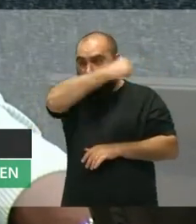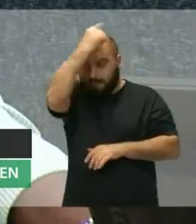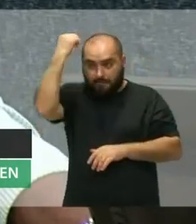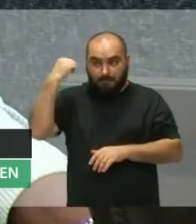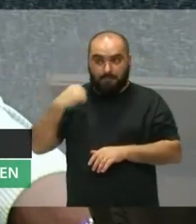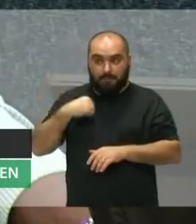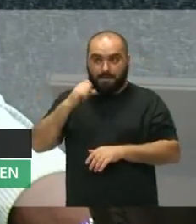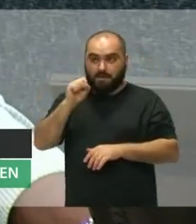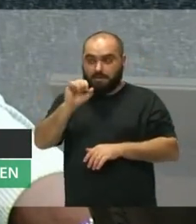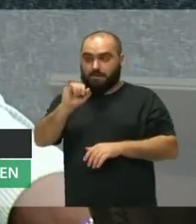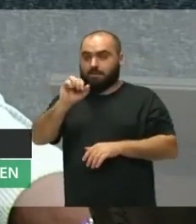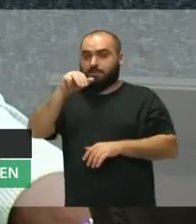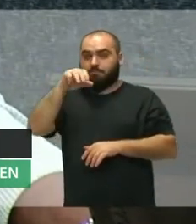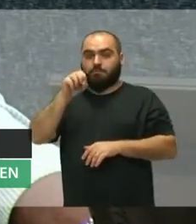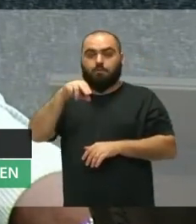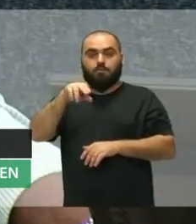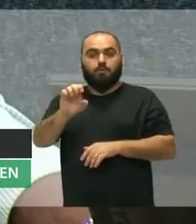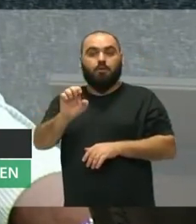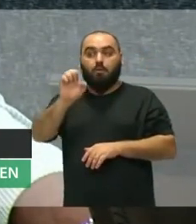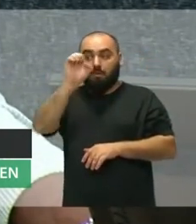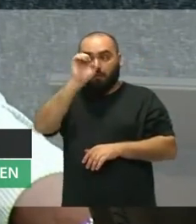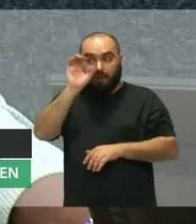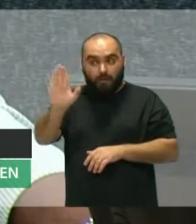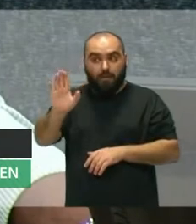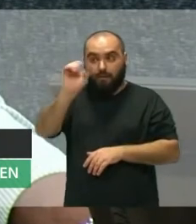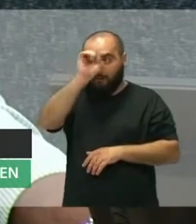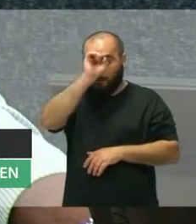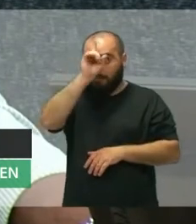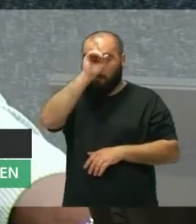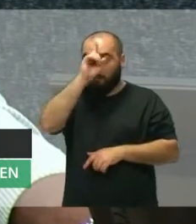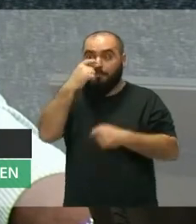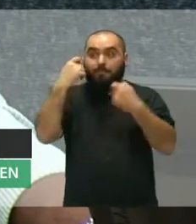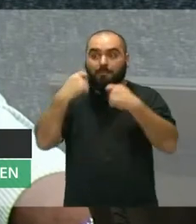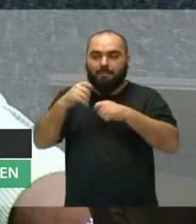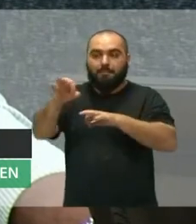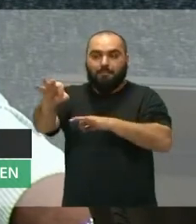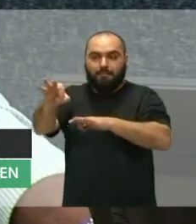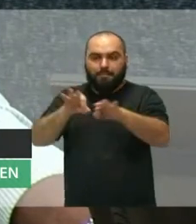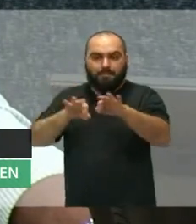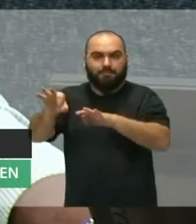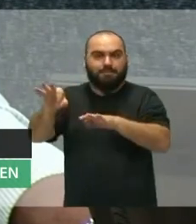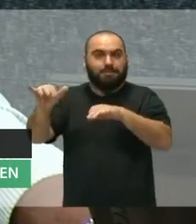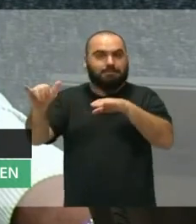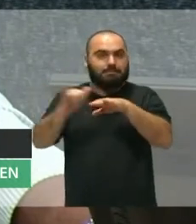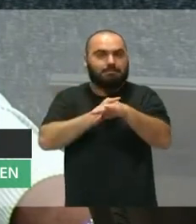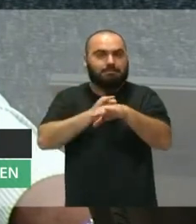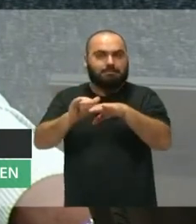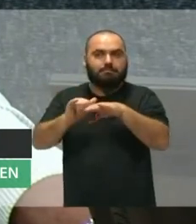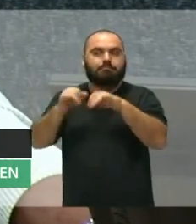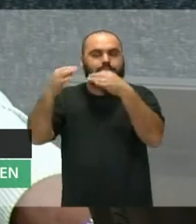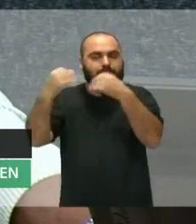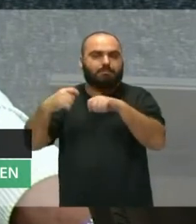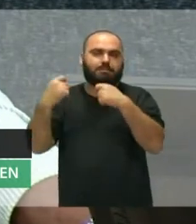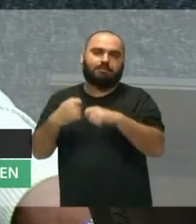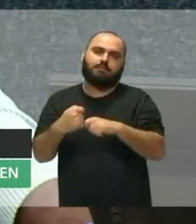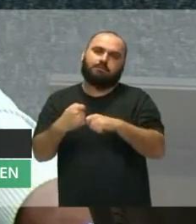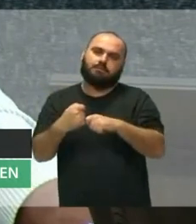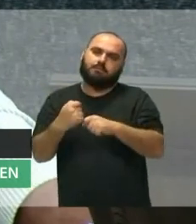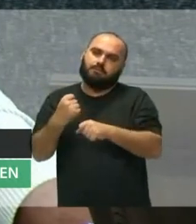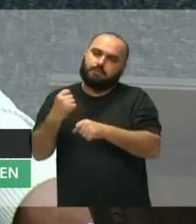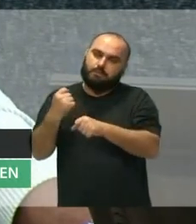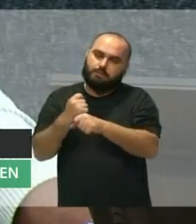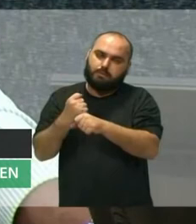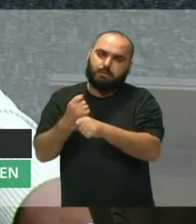o hospital precisa ter um grande planejamento estratégico para o